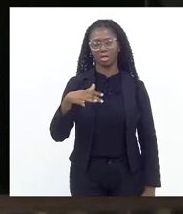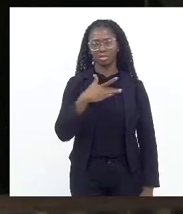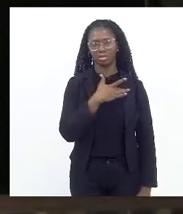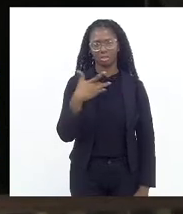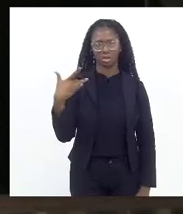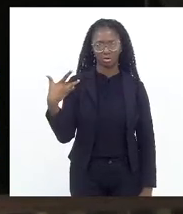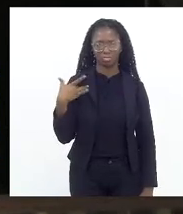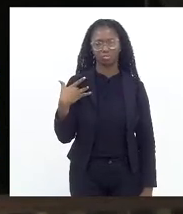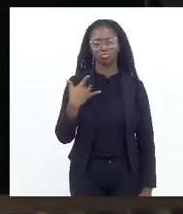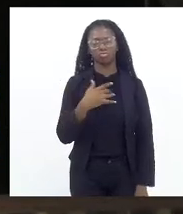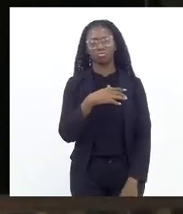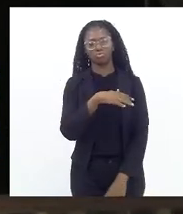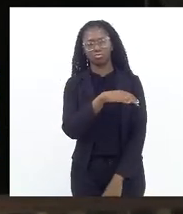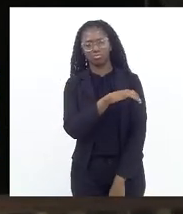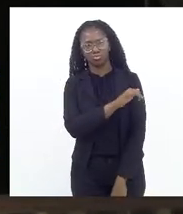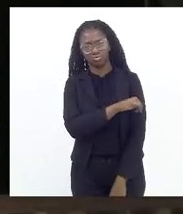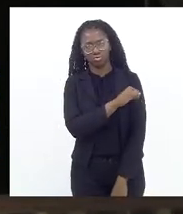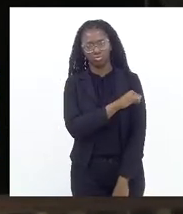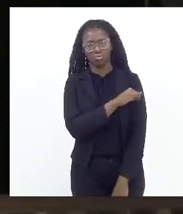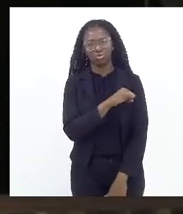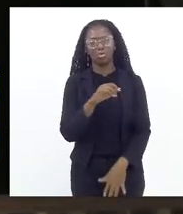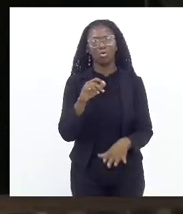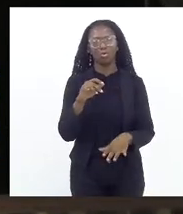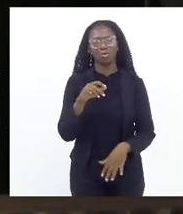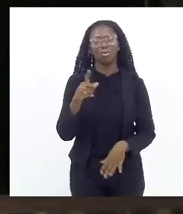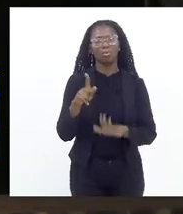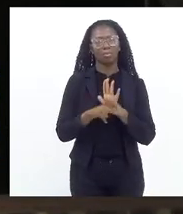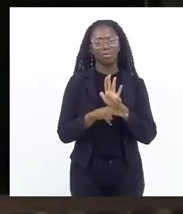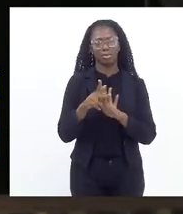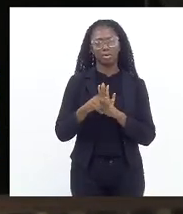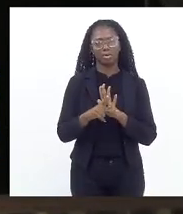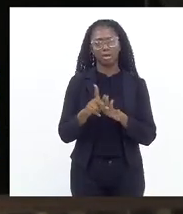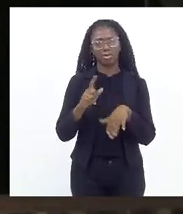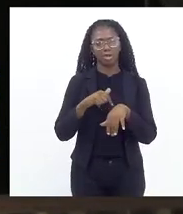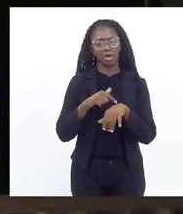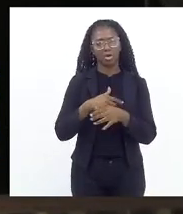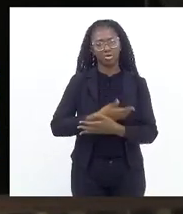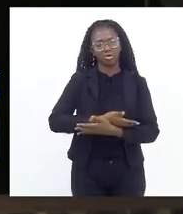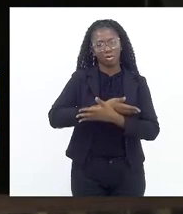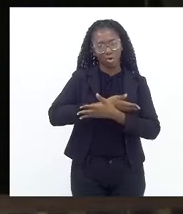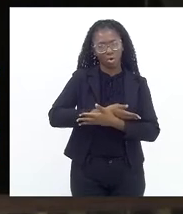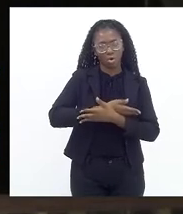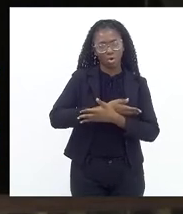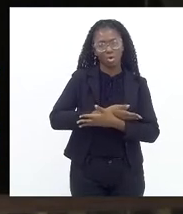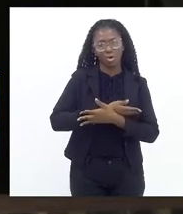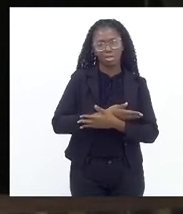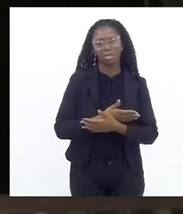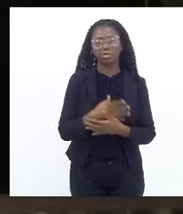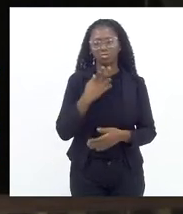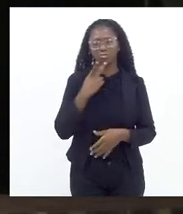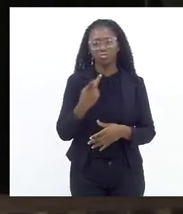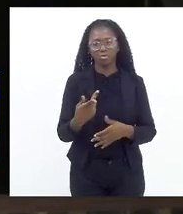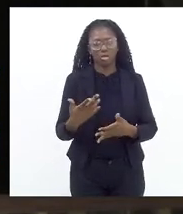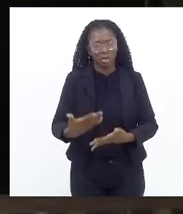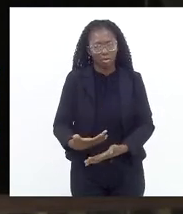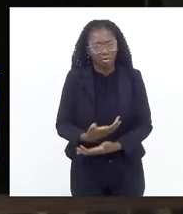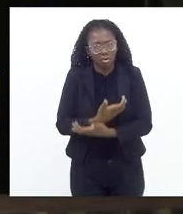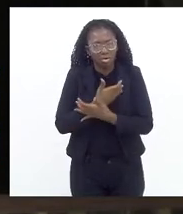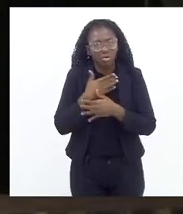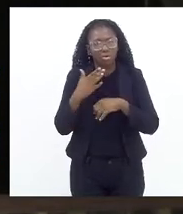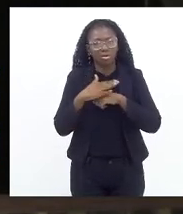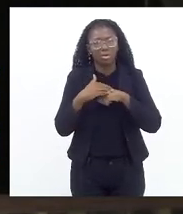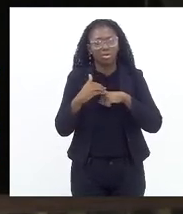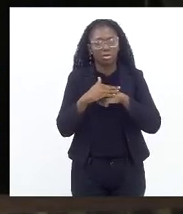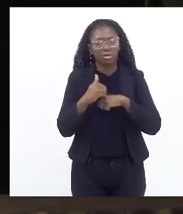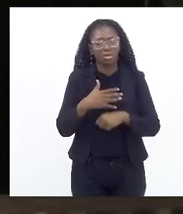Janeiro, o projeto denominado Hora do Colinho, que consiste no acolhimento humanitário e afetivo